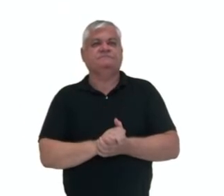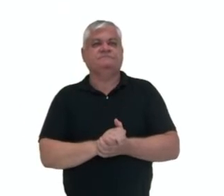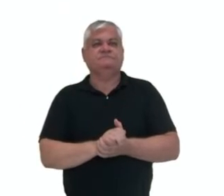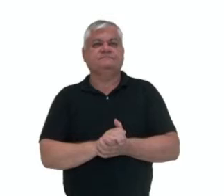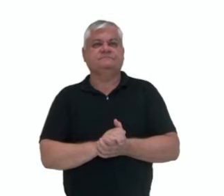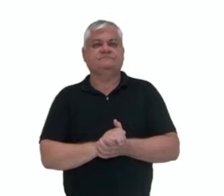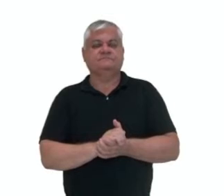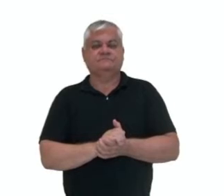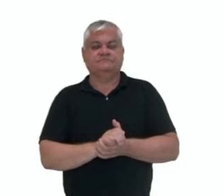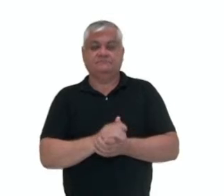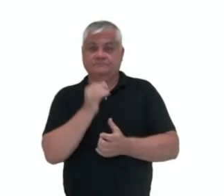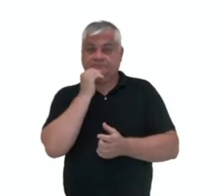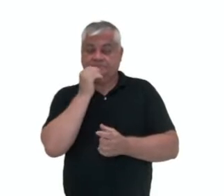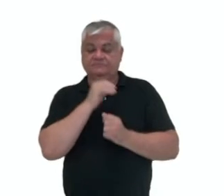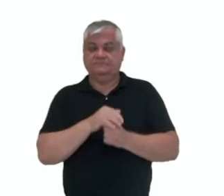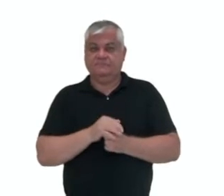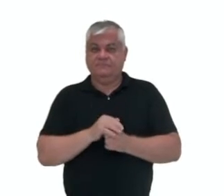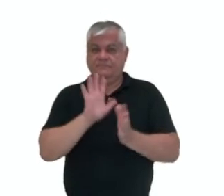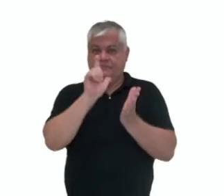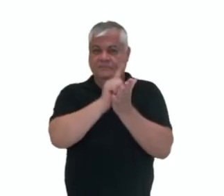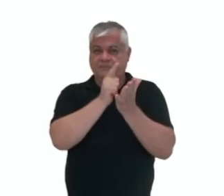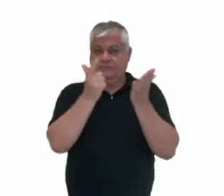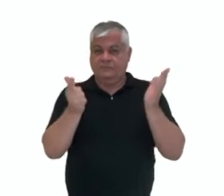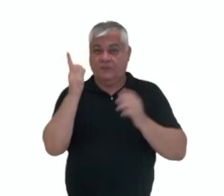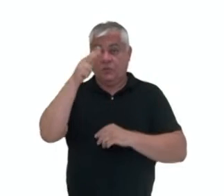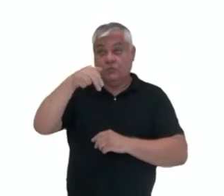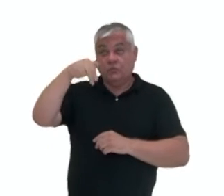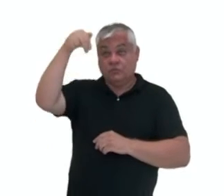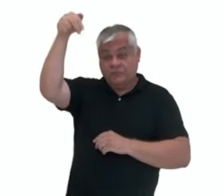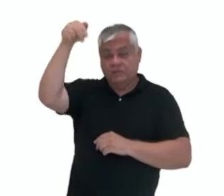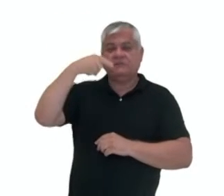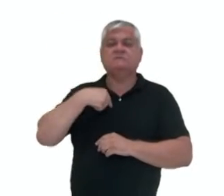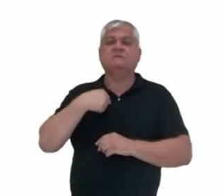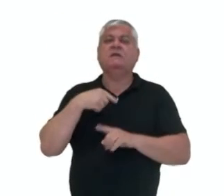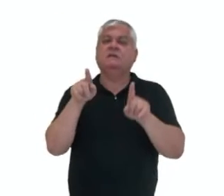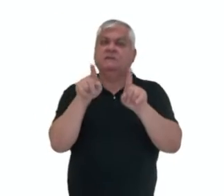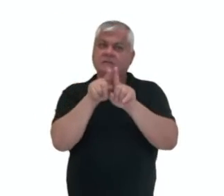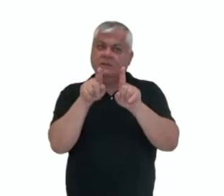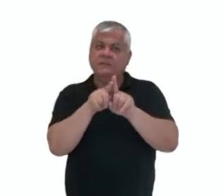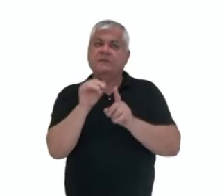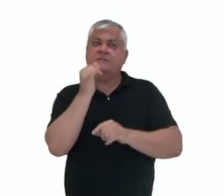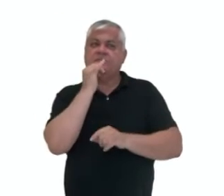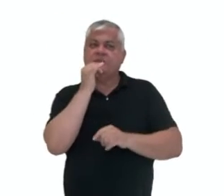O verso do Diário do Nordeste, também contagiado pela